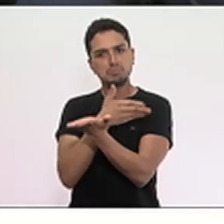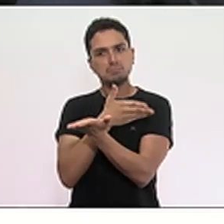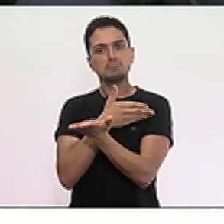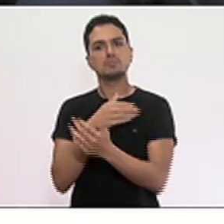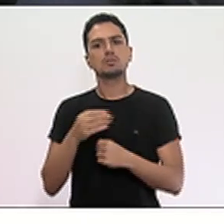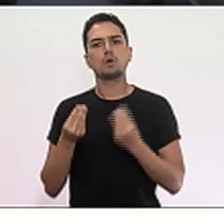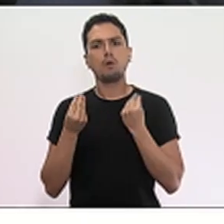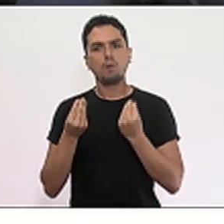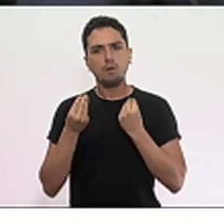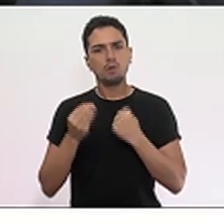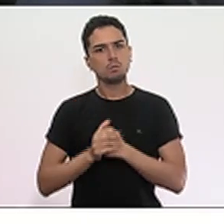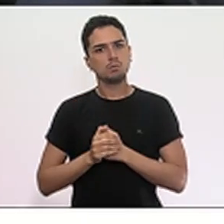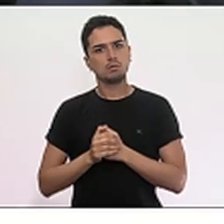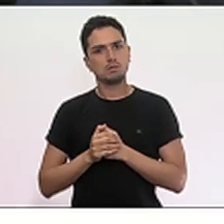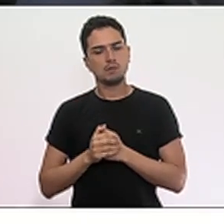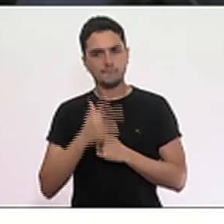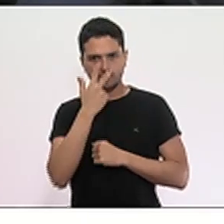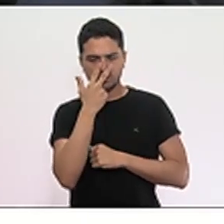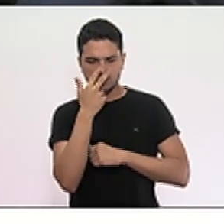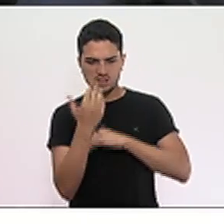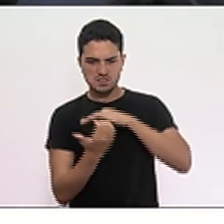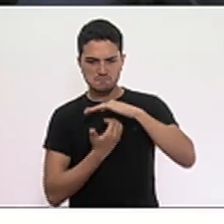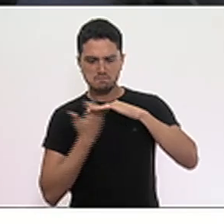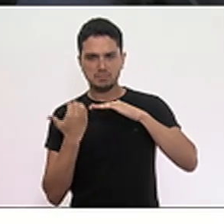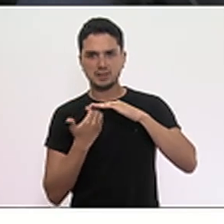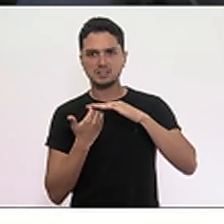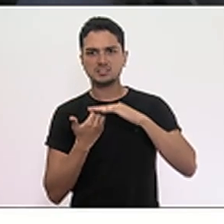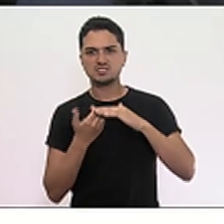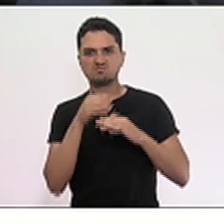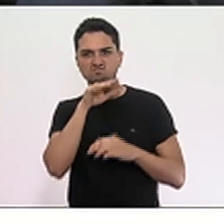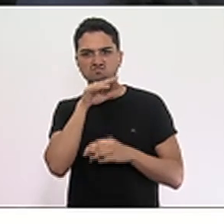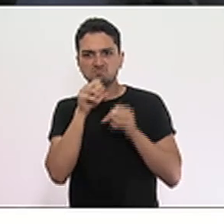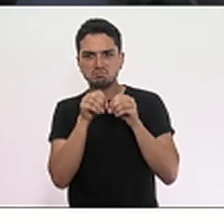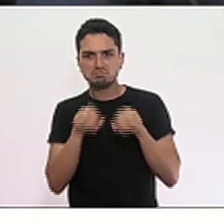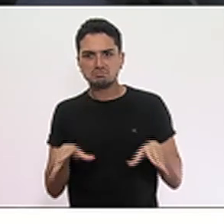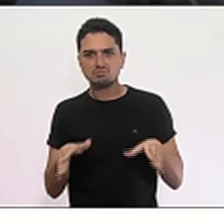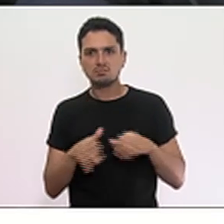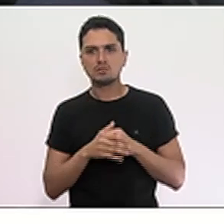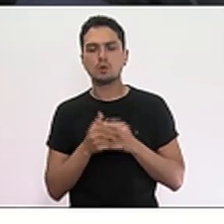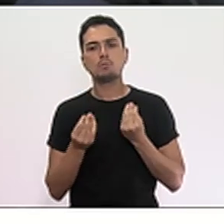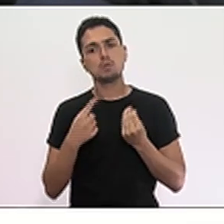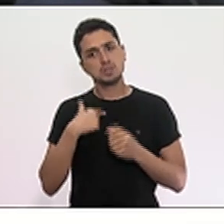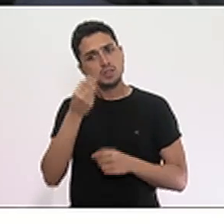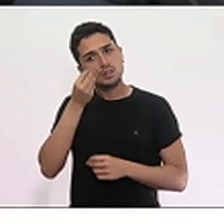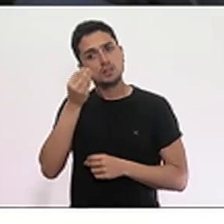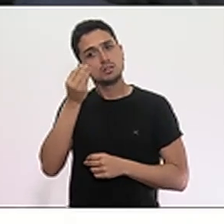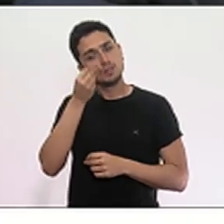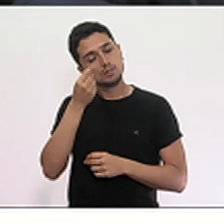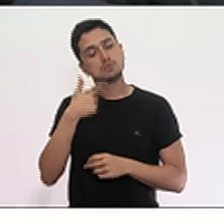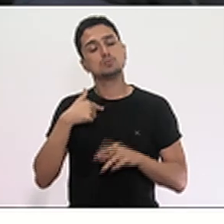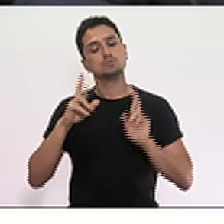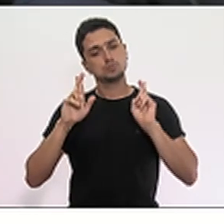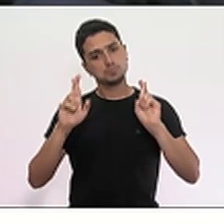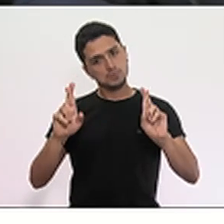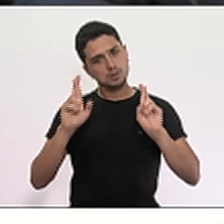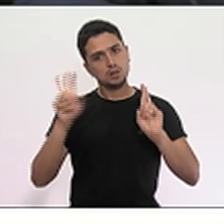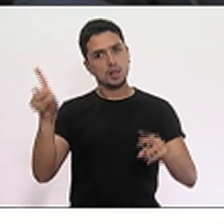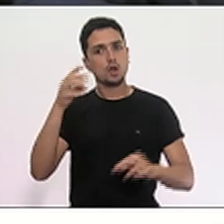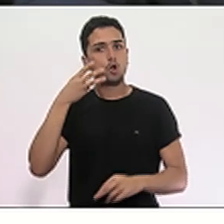gente vê nossa empresa entregue às baratas. Então, estamos tentando, espero, a gente chegar no nosso